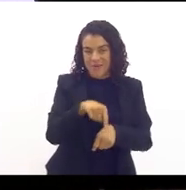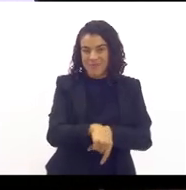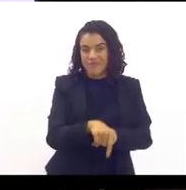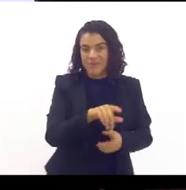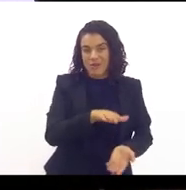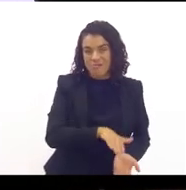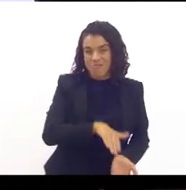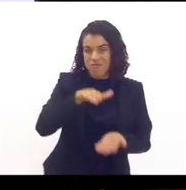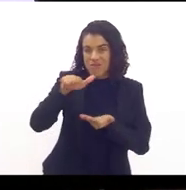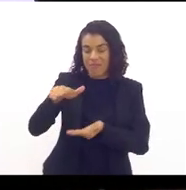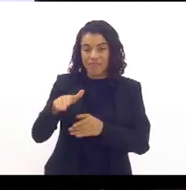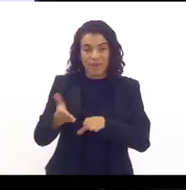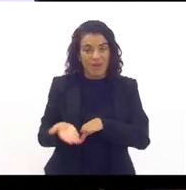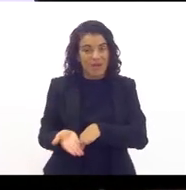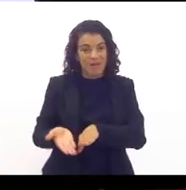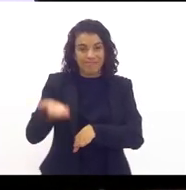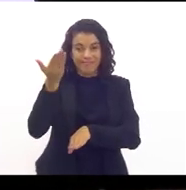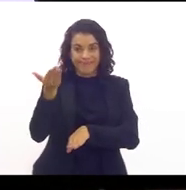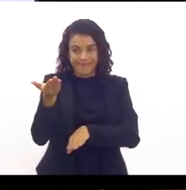saindo do patamar de quase